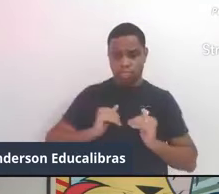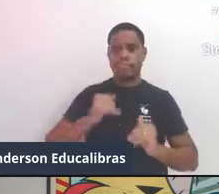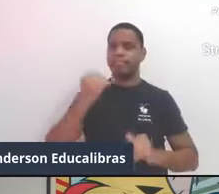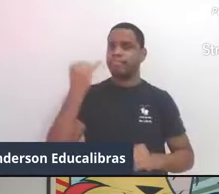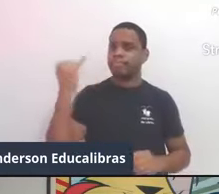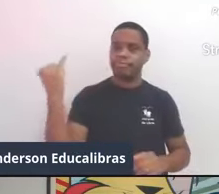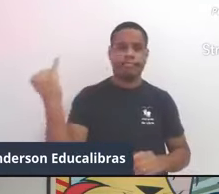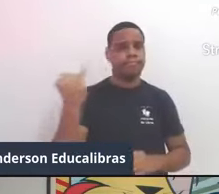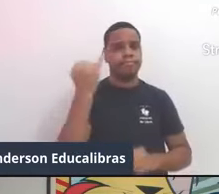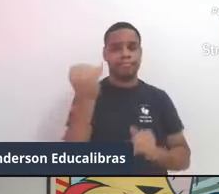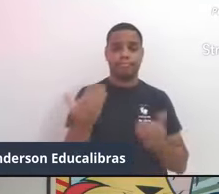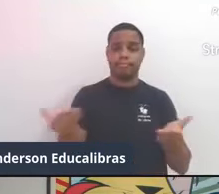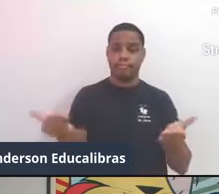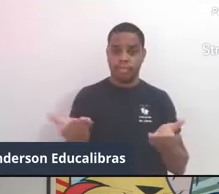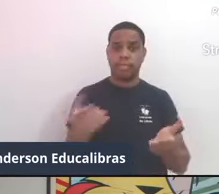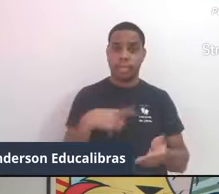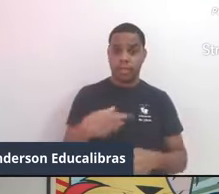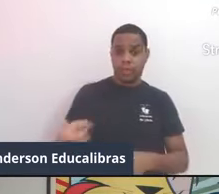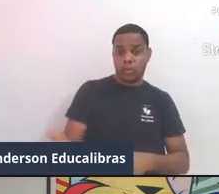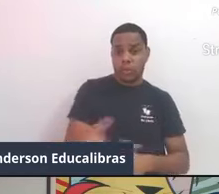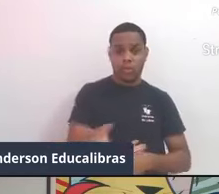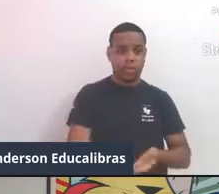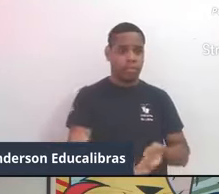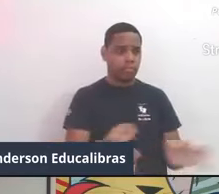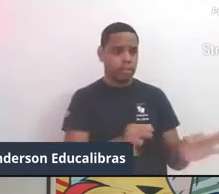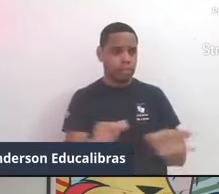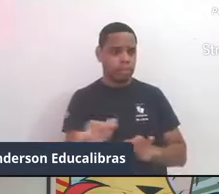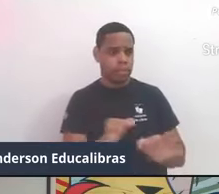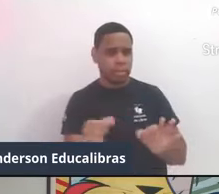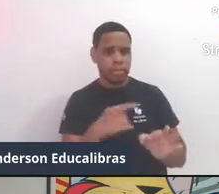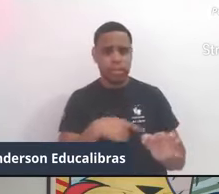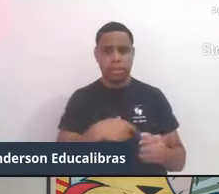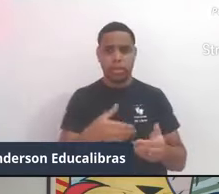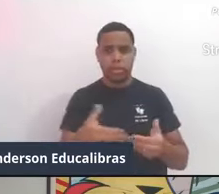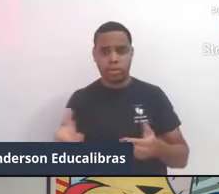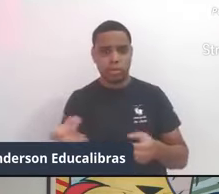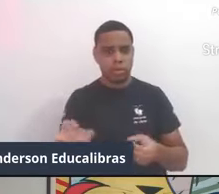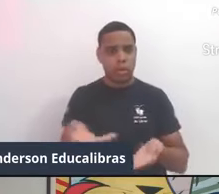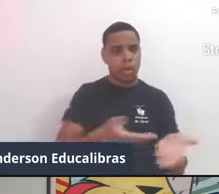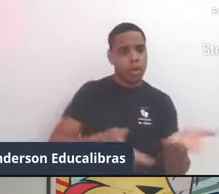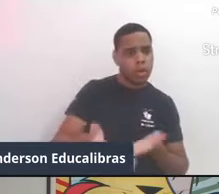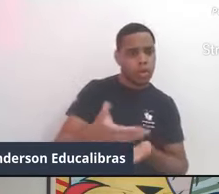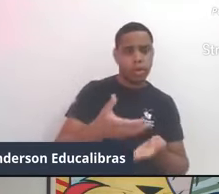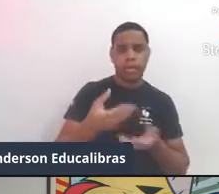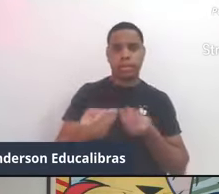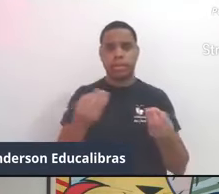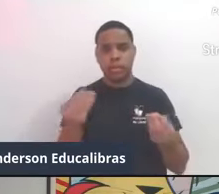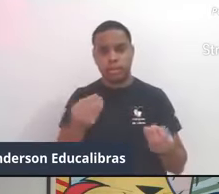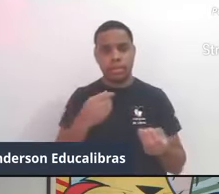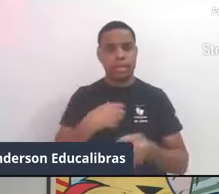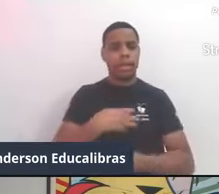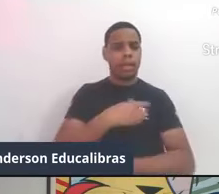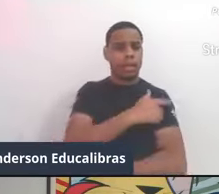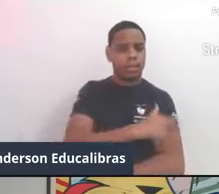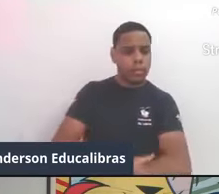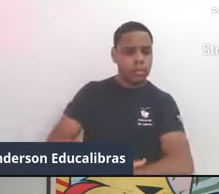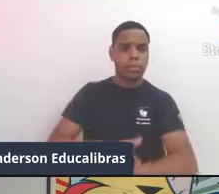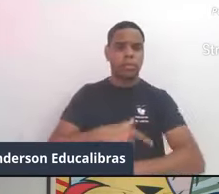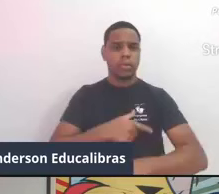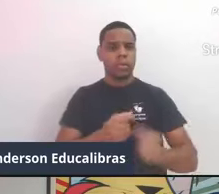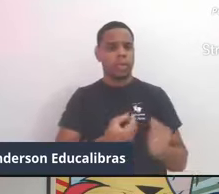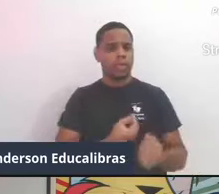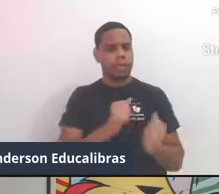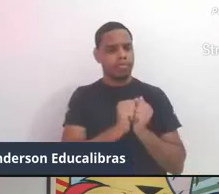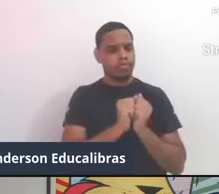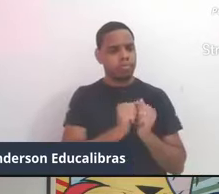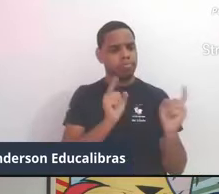altura, criando novas condições, novos paradigmas de relacionamento, de cortesia, de convivência,